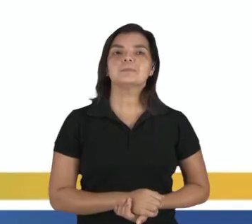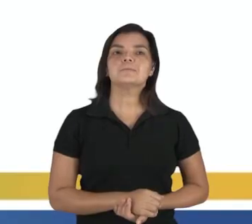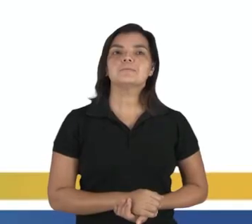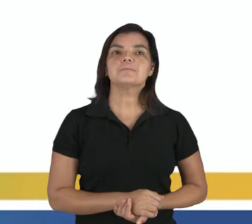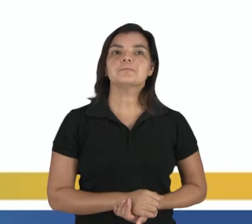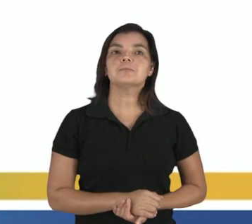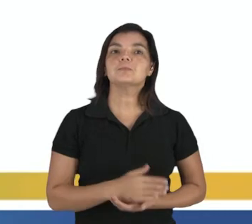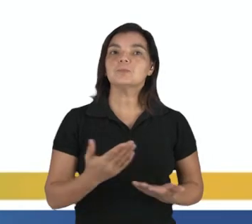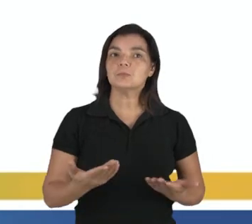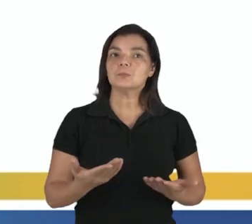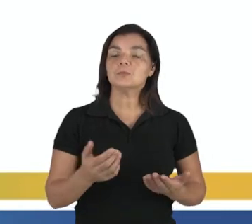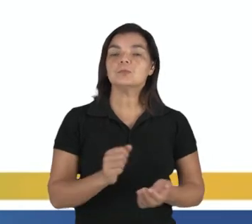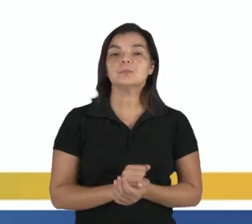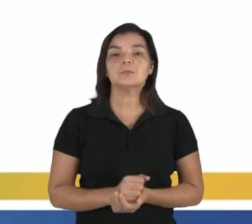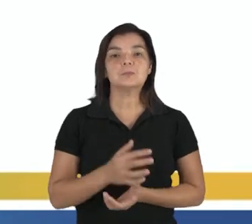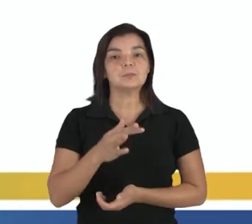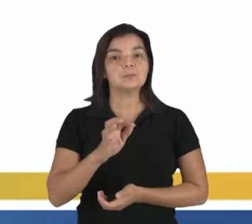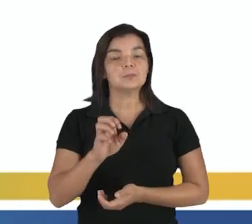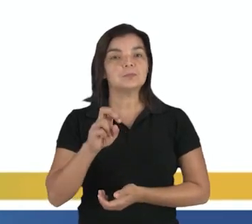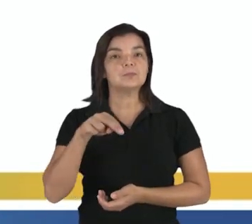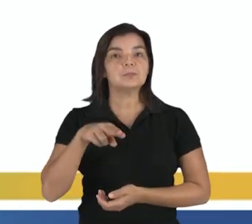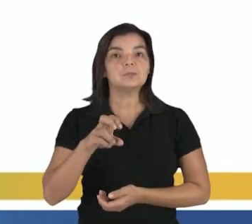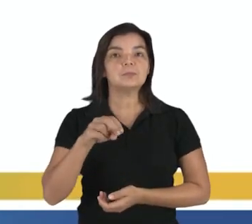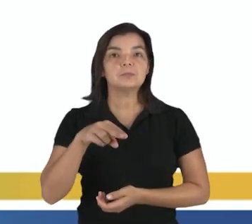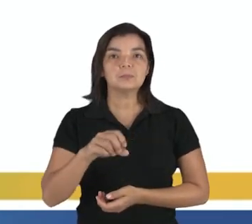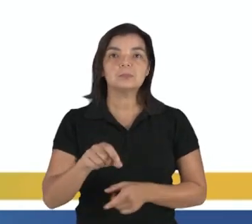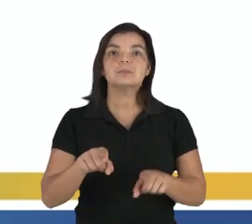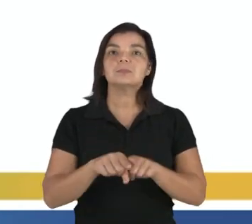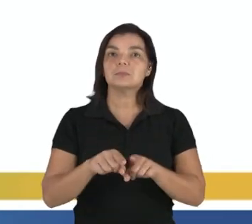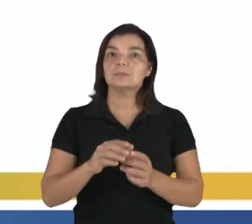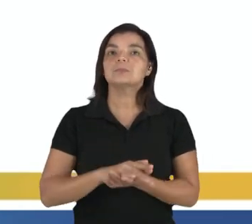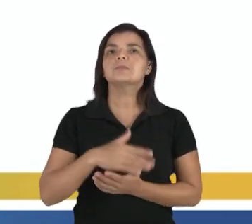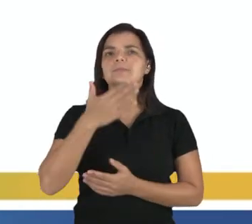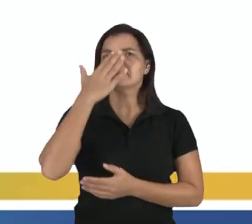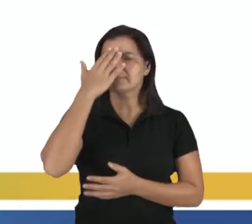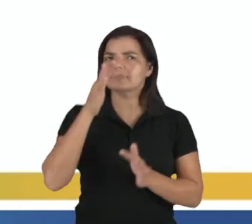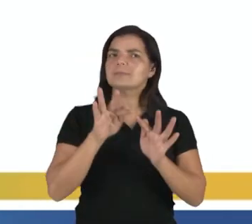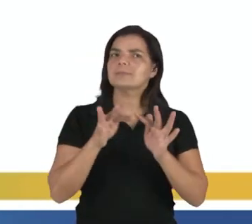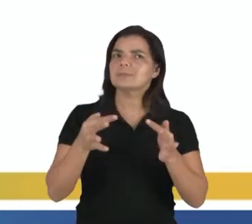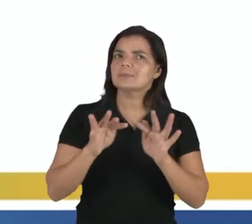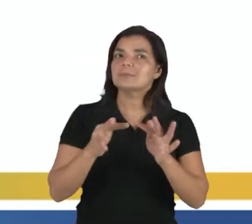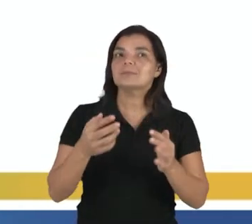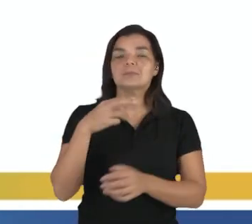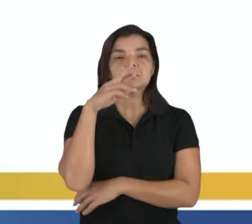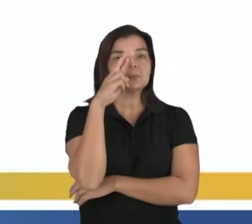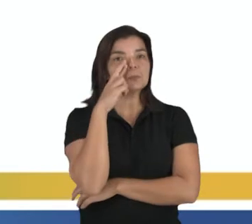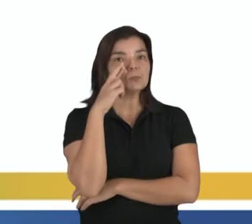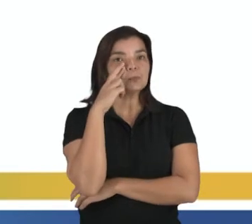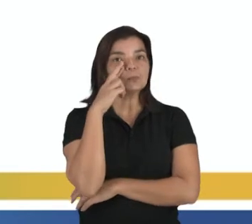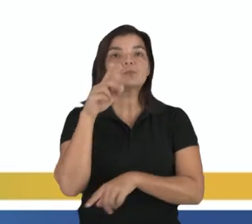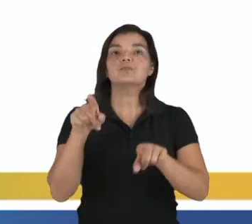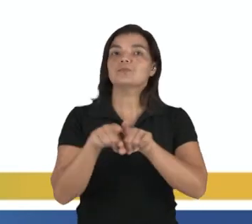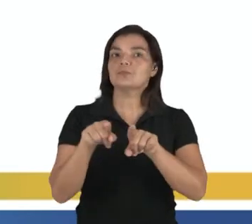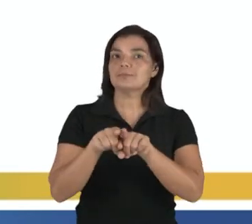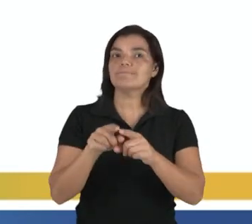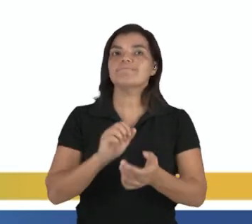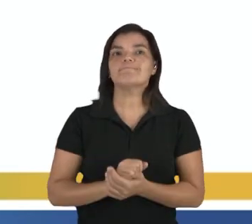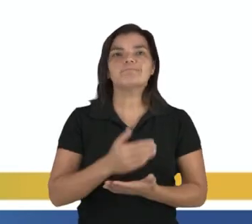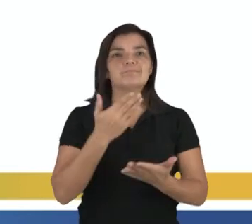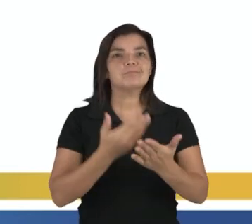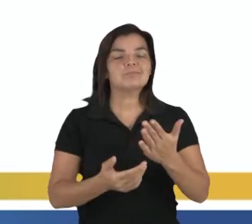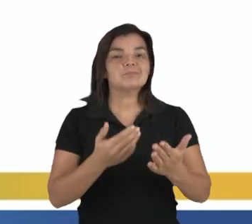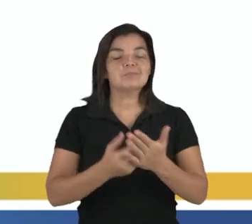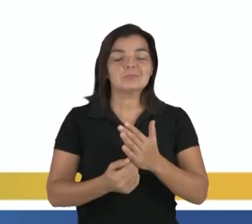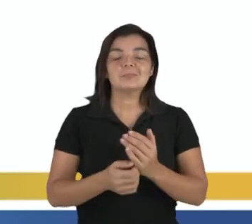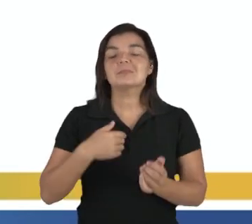texto. Nessa procura, Fernando Sabino considera-se um simples espectador e se diz perder